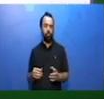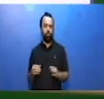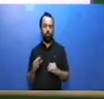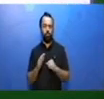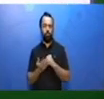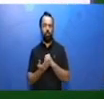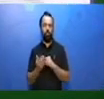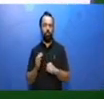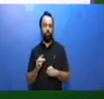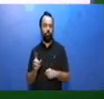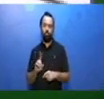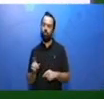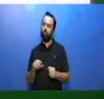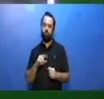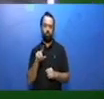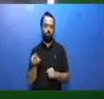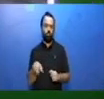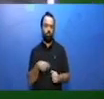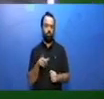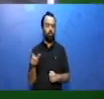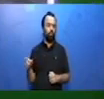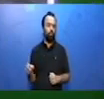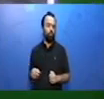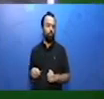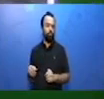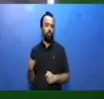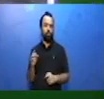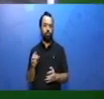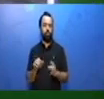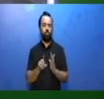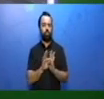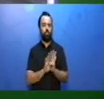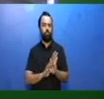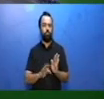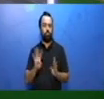grifou, tá bom? Passa para o texto 4.